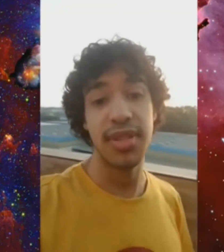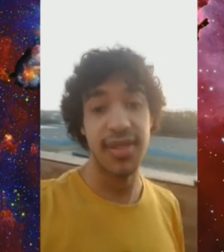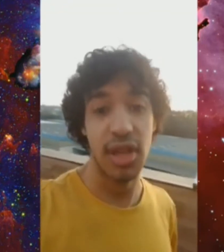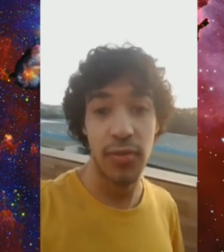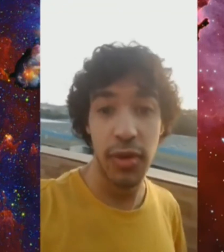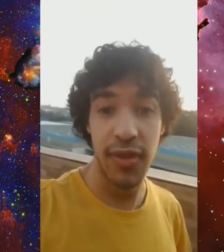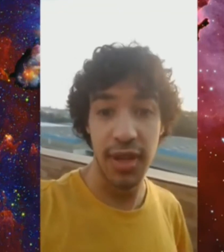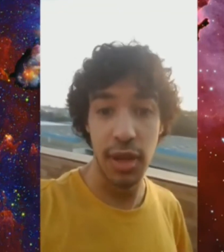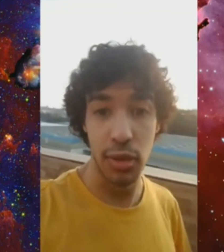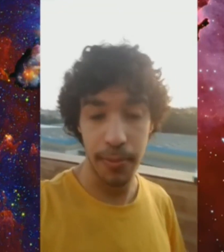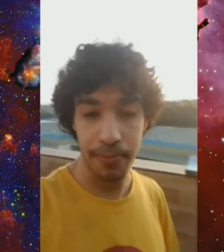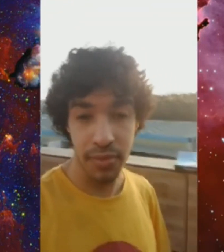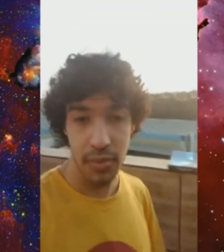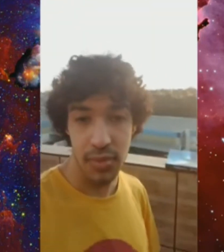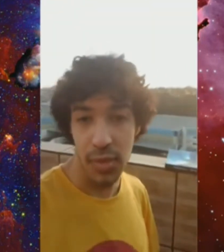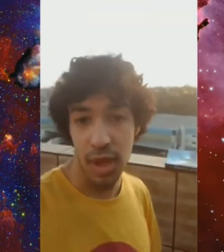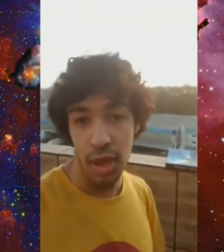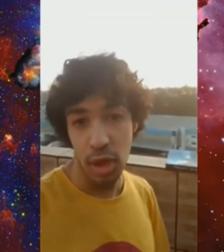desde 2017 venho enfrentando.